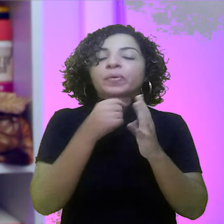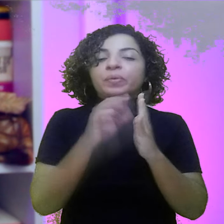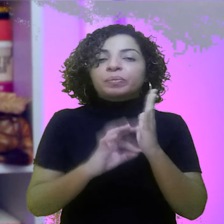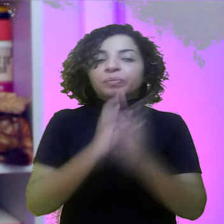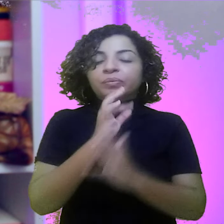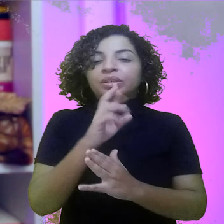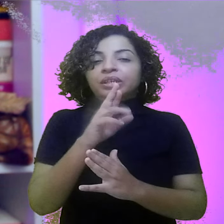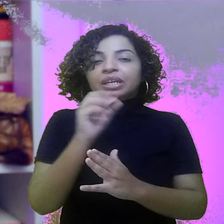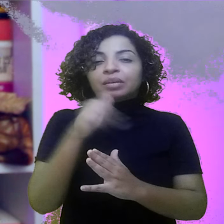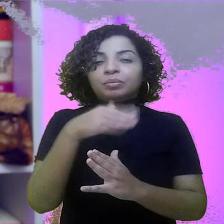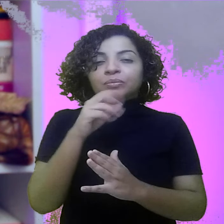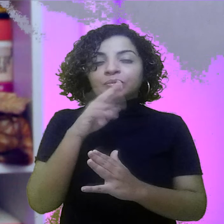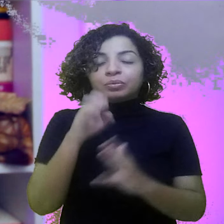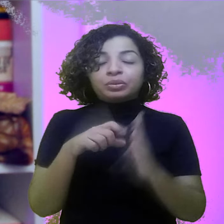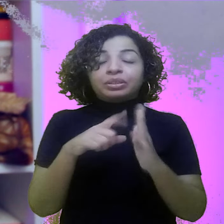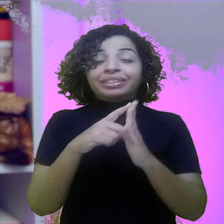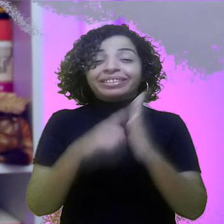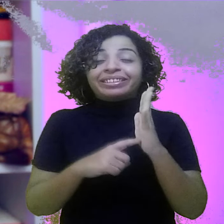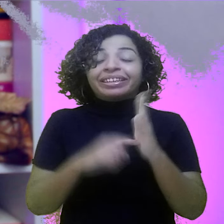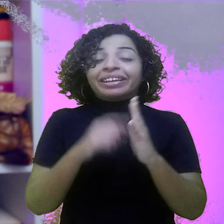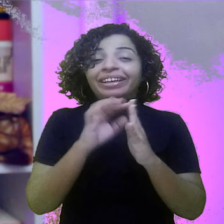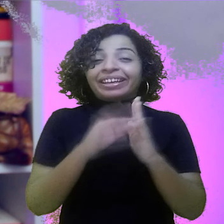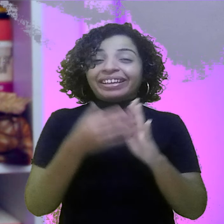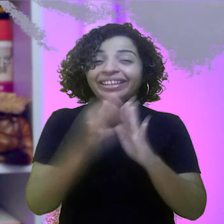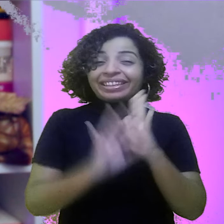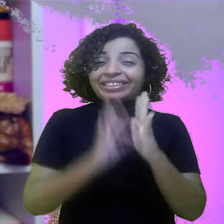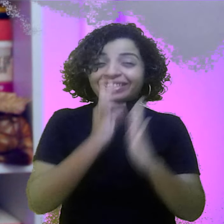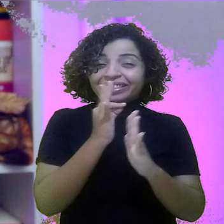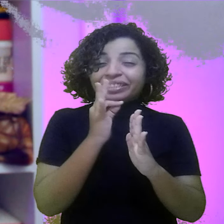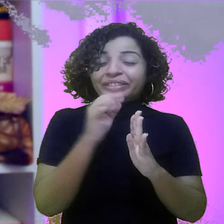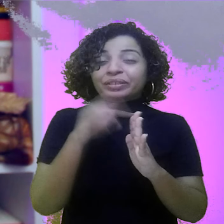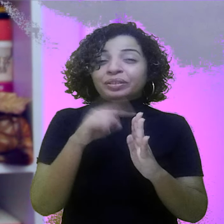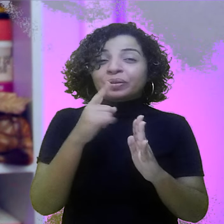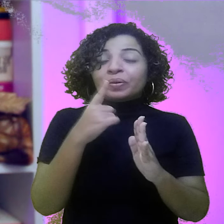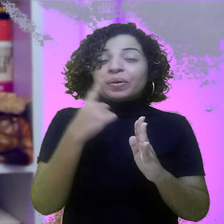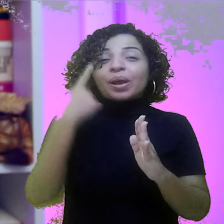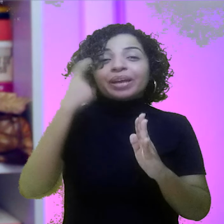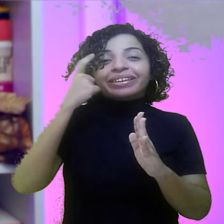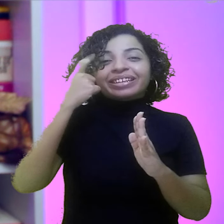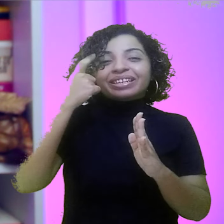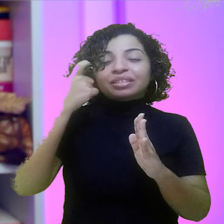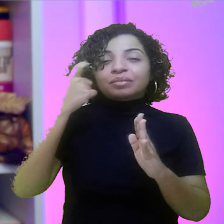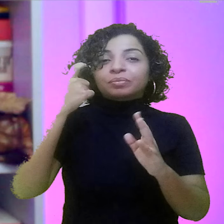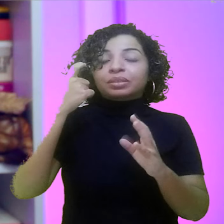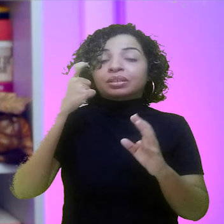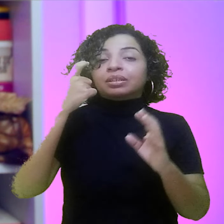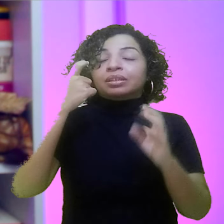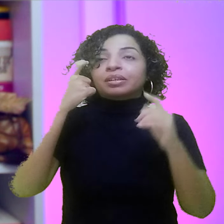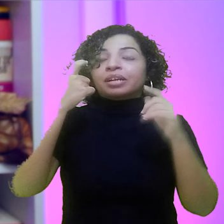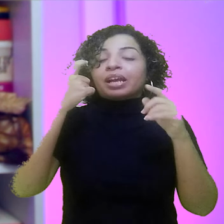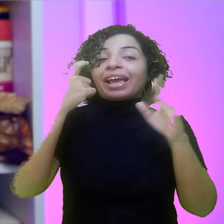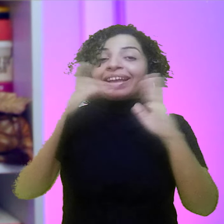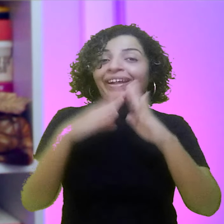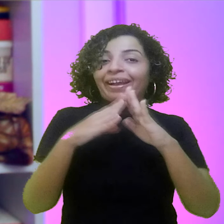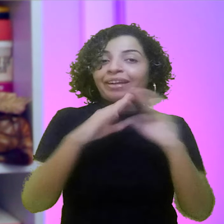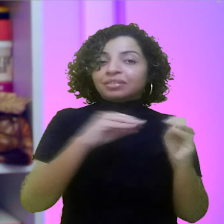Valle Inclán. Esse cara aqui é um dos mais importantes escritores espanhóis que morou aqui no México,